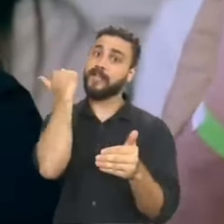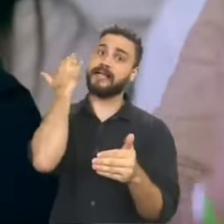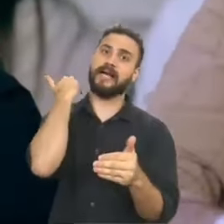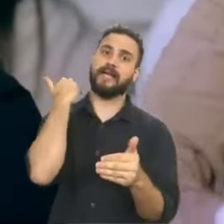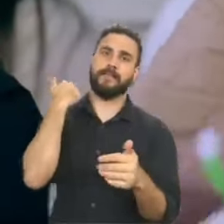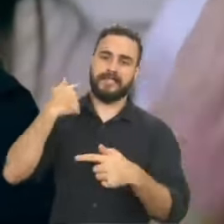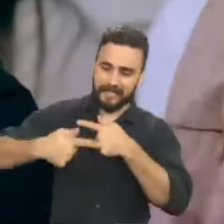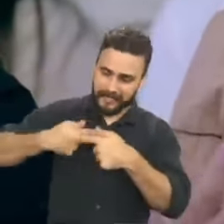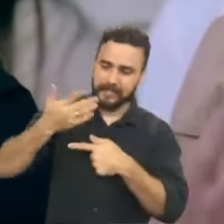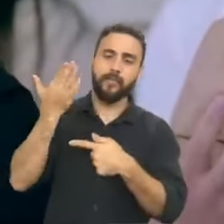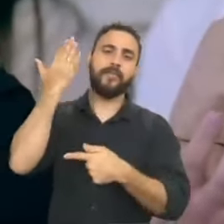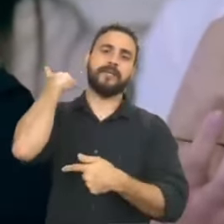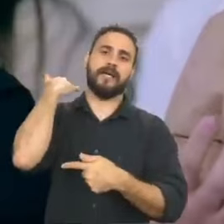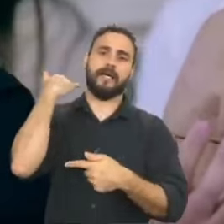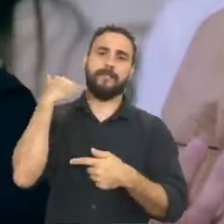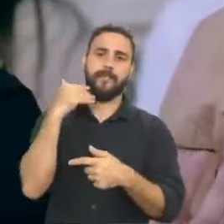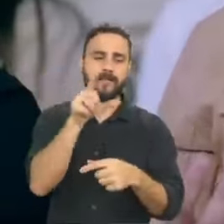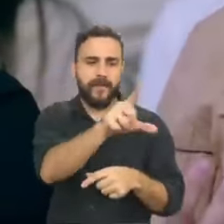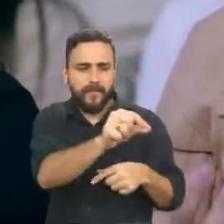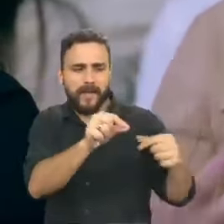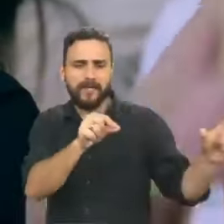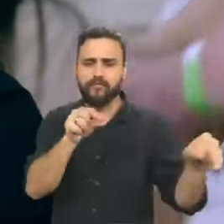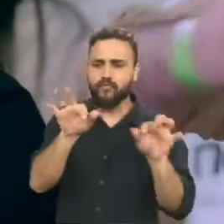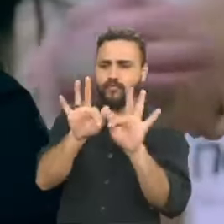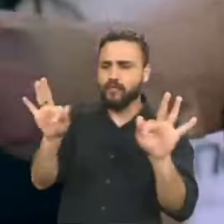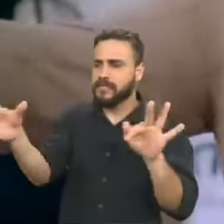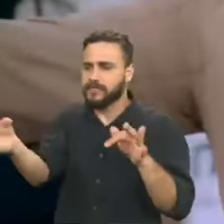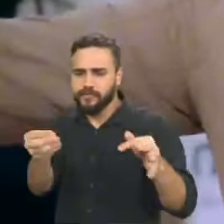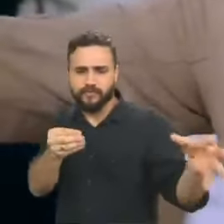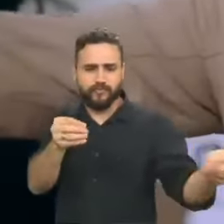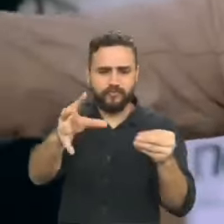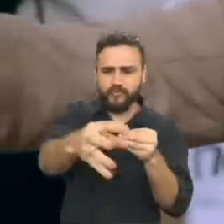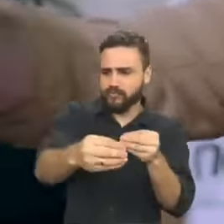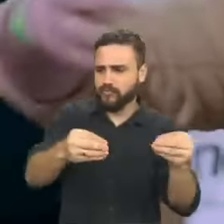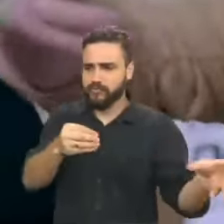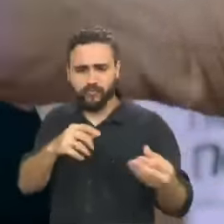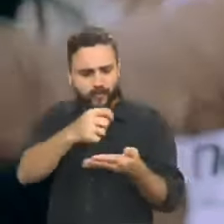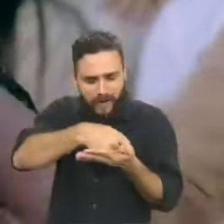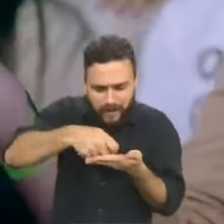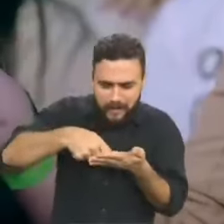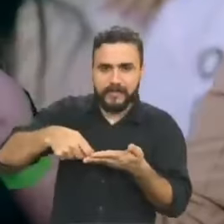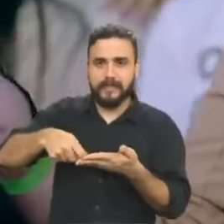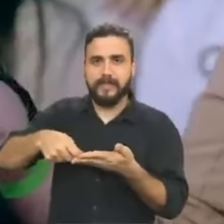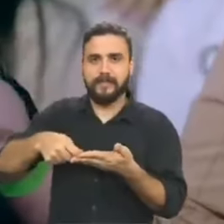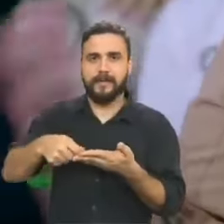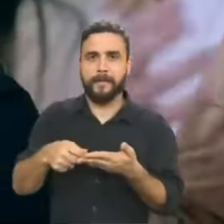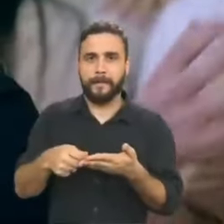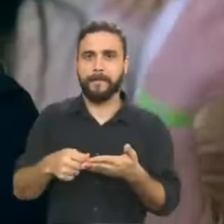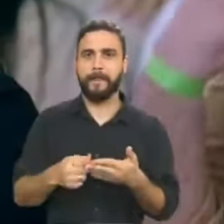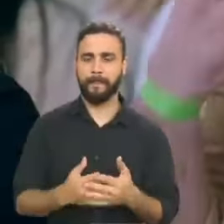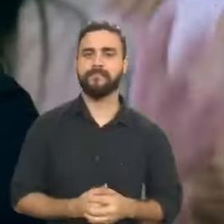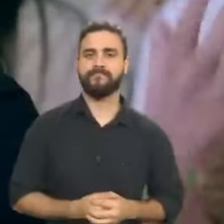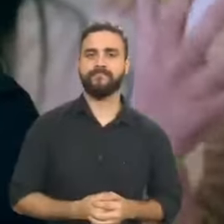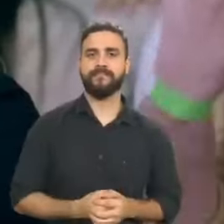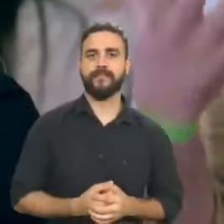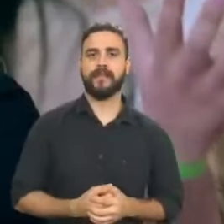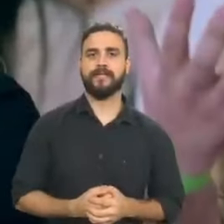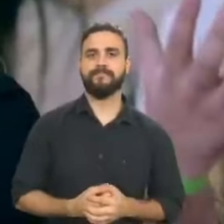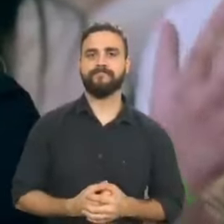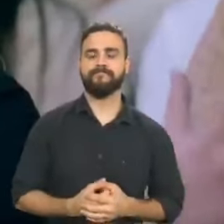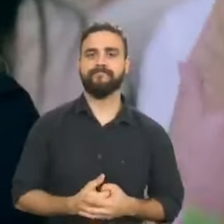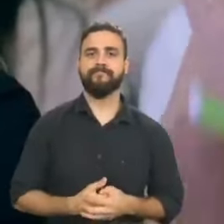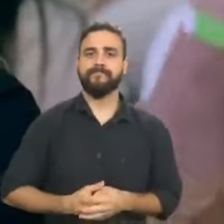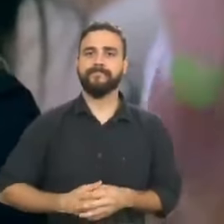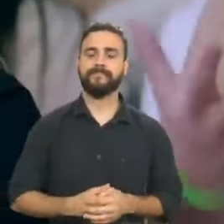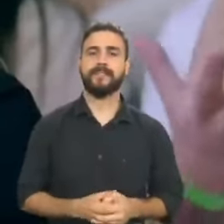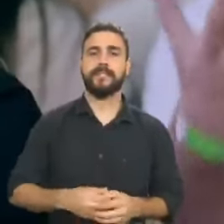essa sabedoria. Penso que Deus, ele aqui nós temos exemplos também de apologética na prática, né? A